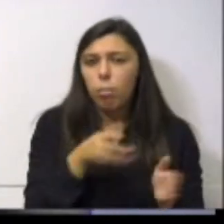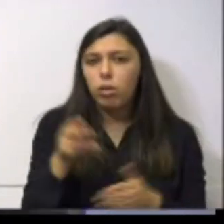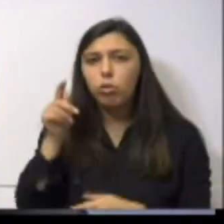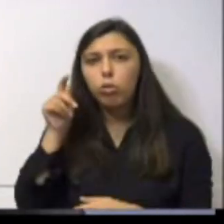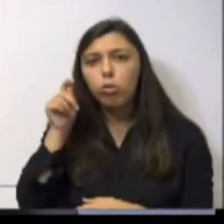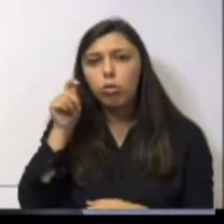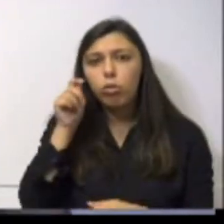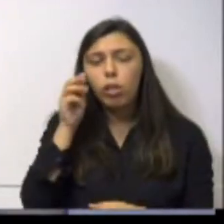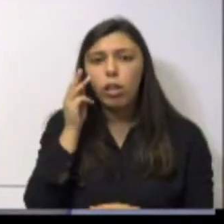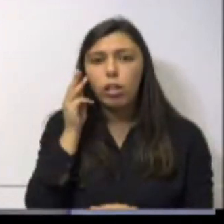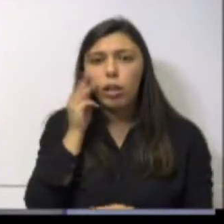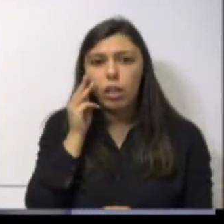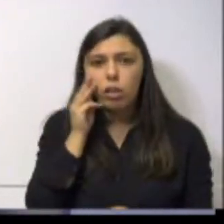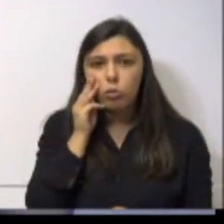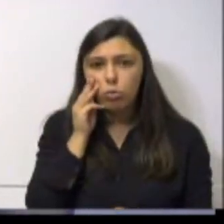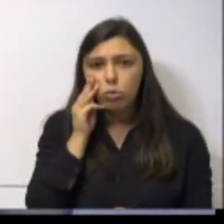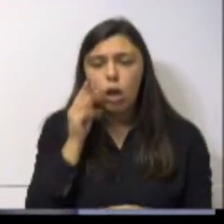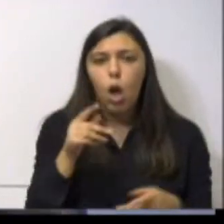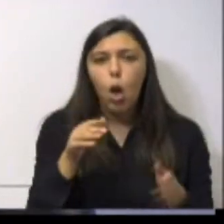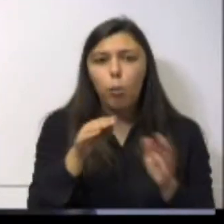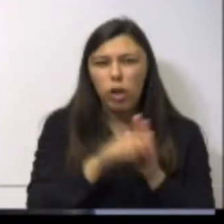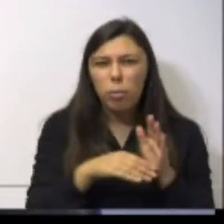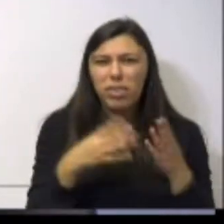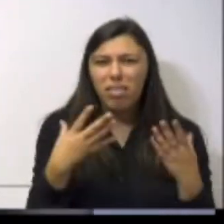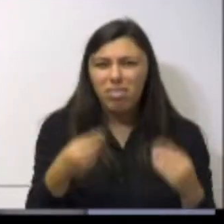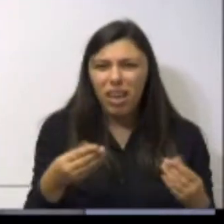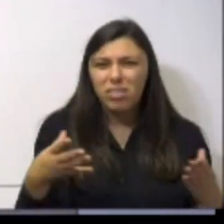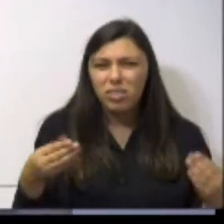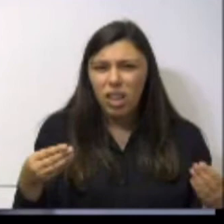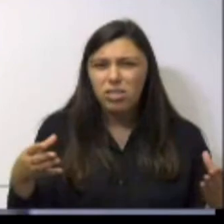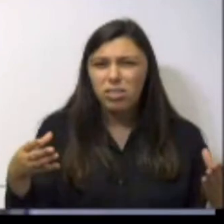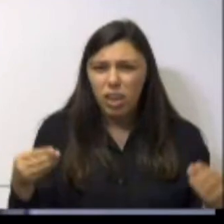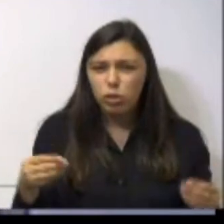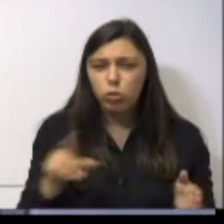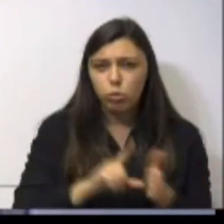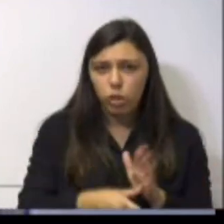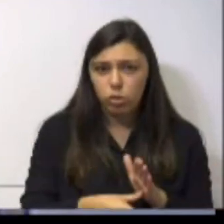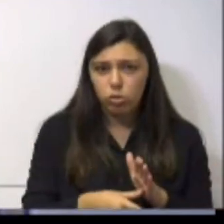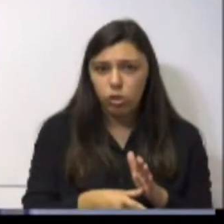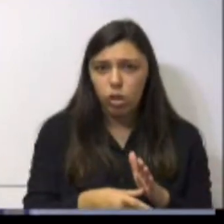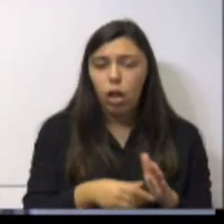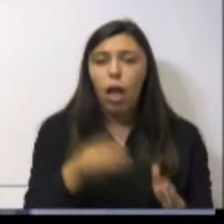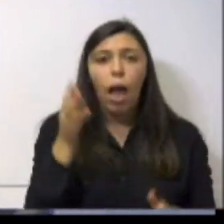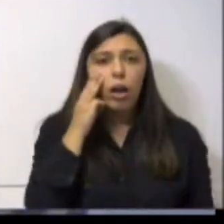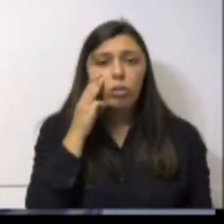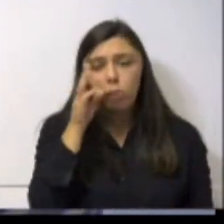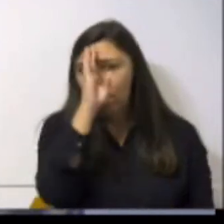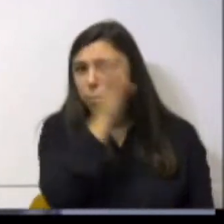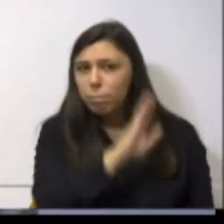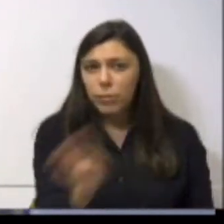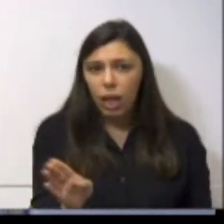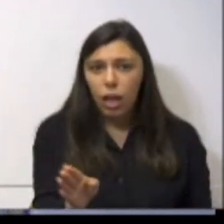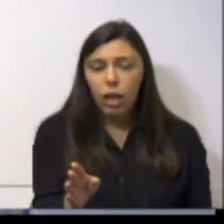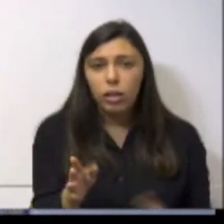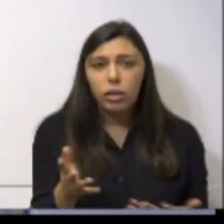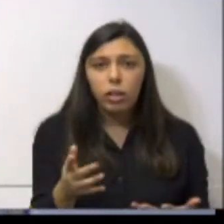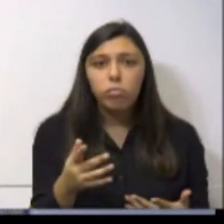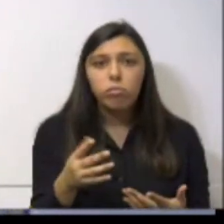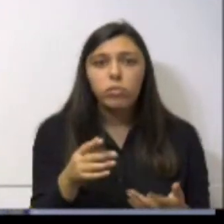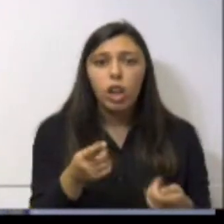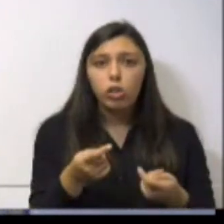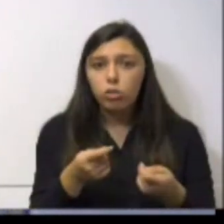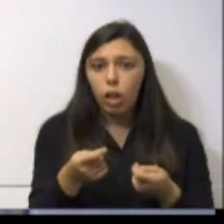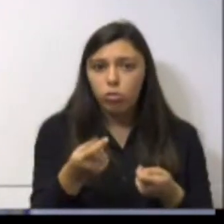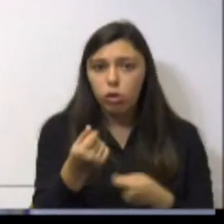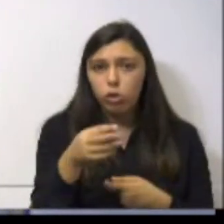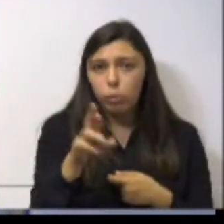está cheio de vários projetos ligados aos Erasmus. O Sr. Vice-Presidente sabe perfeitamente que a gestão dos orçamentos destas verbas